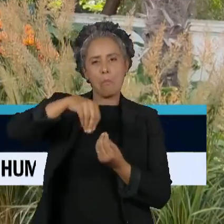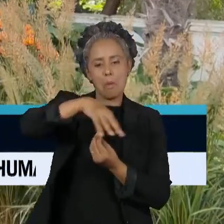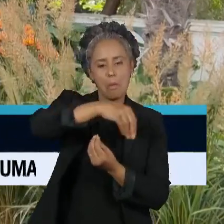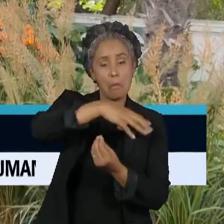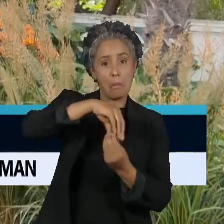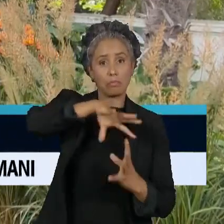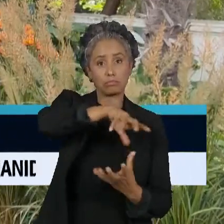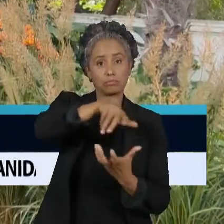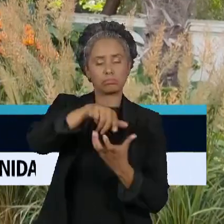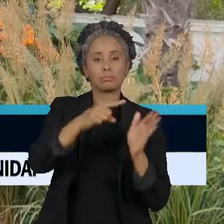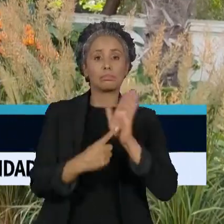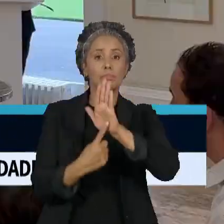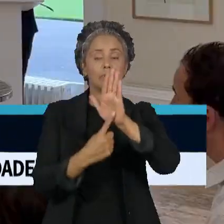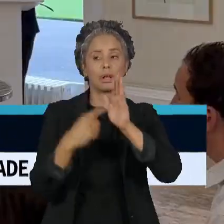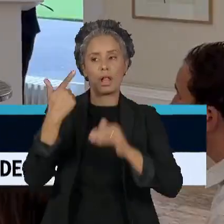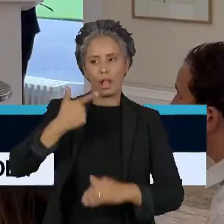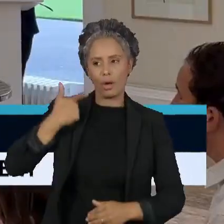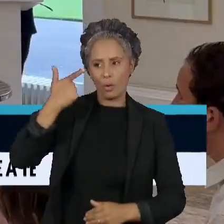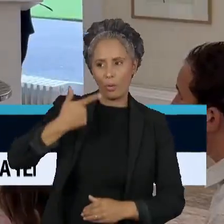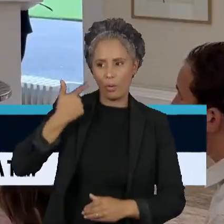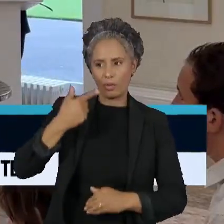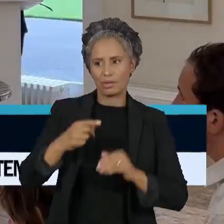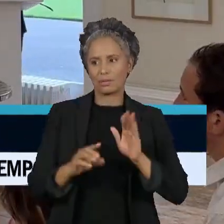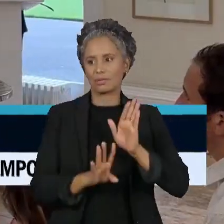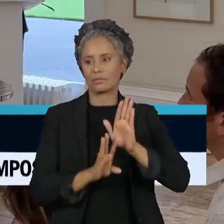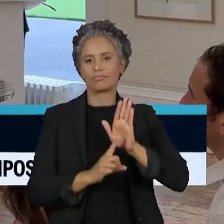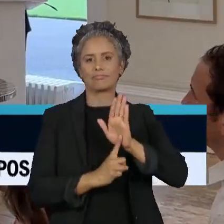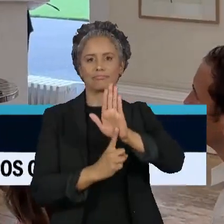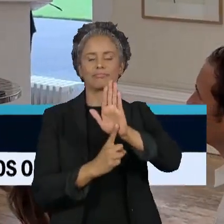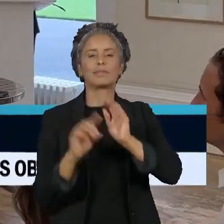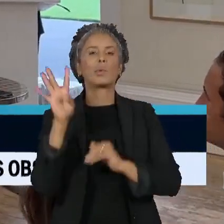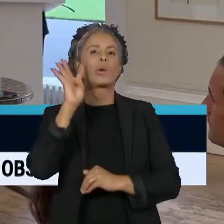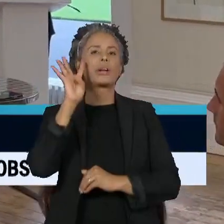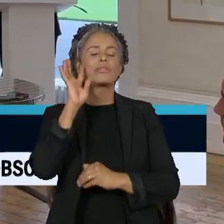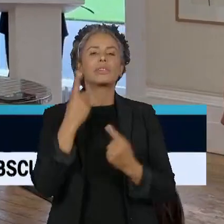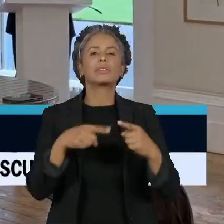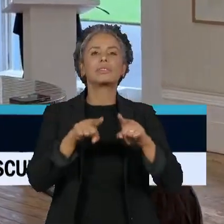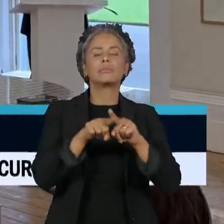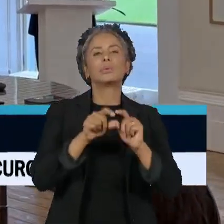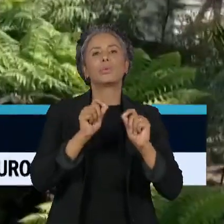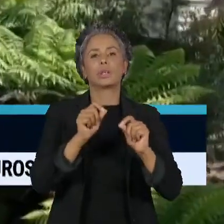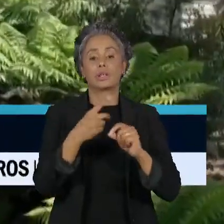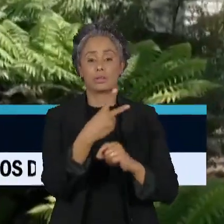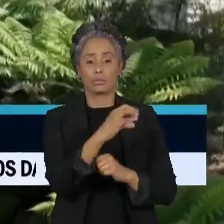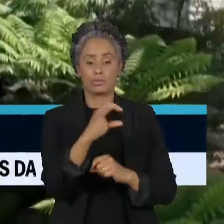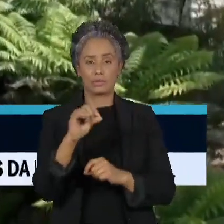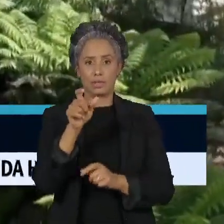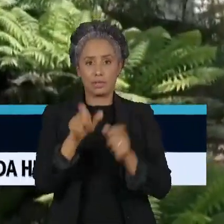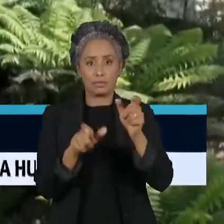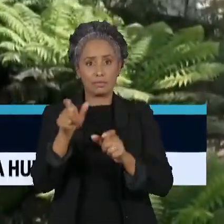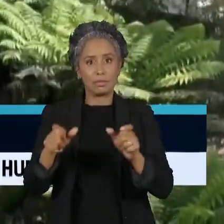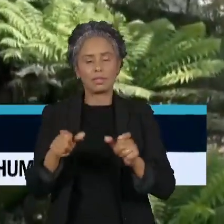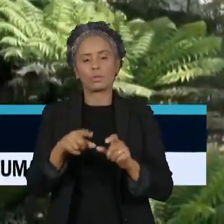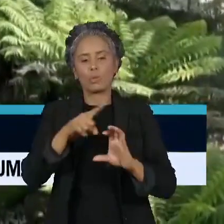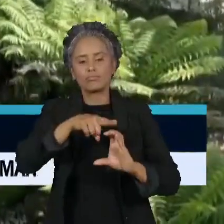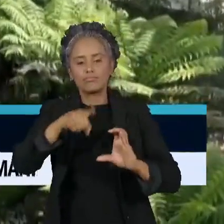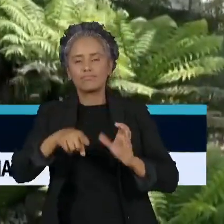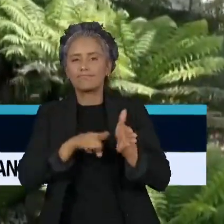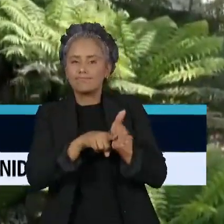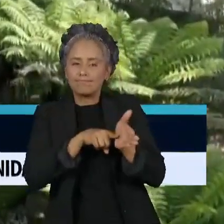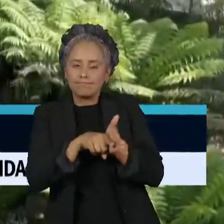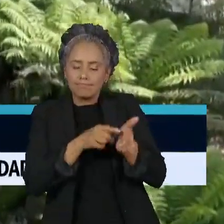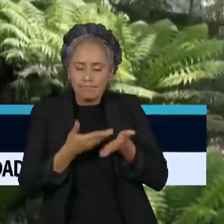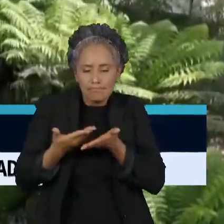em Londres nesta quarta-feira. O levantamento foi produzido por mais de 200 cientistas em todo o mew sob a coordenação